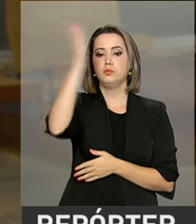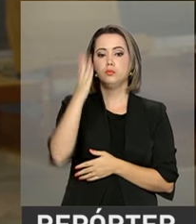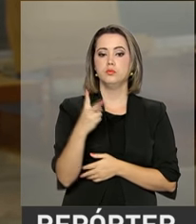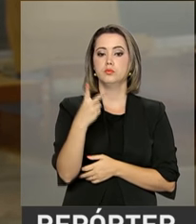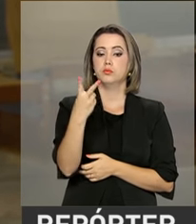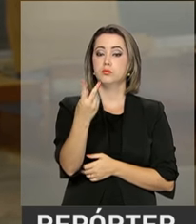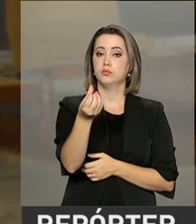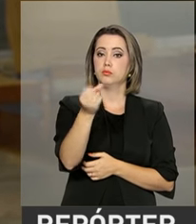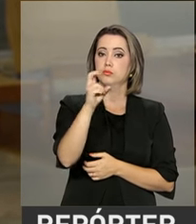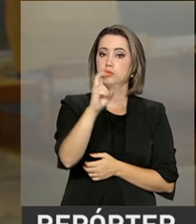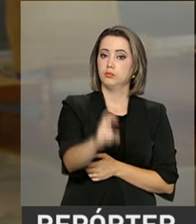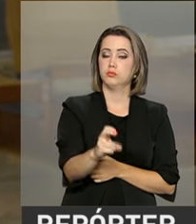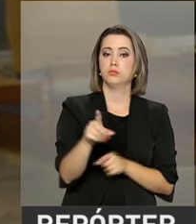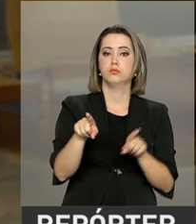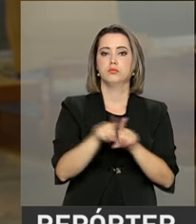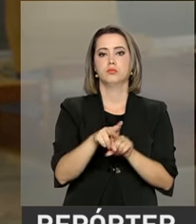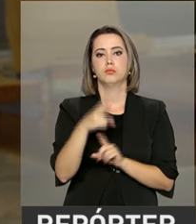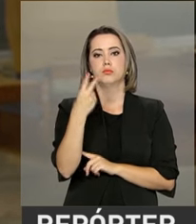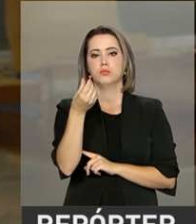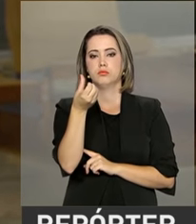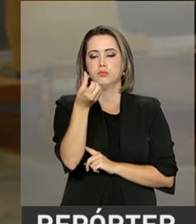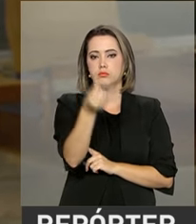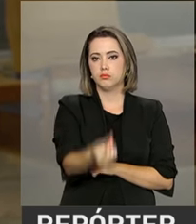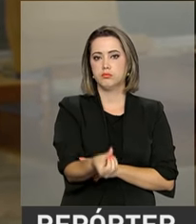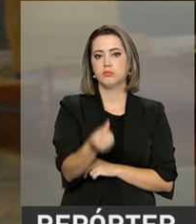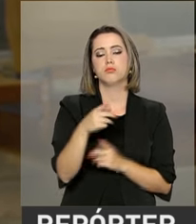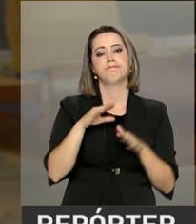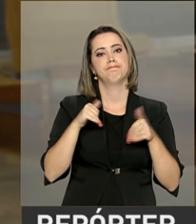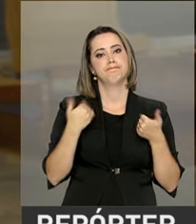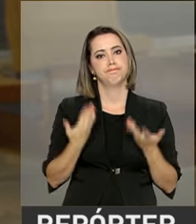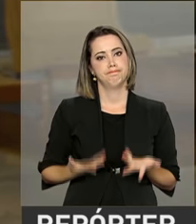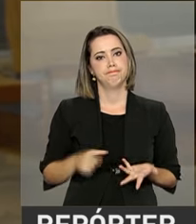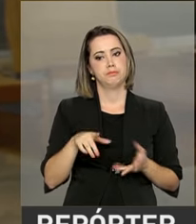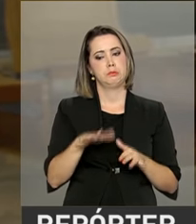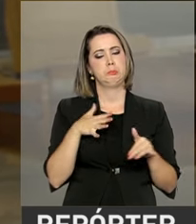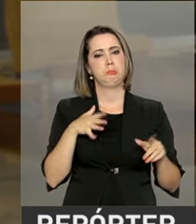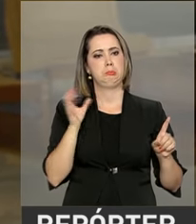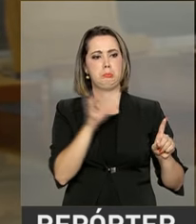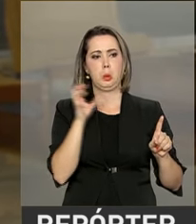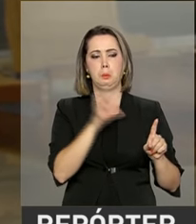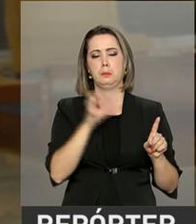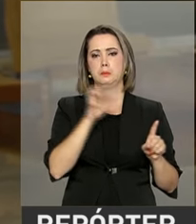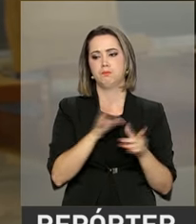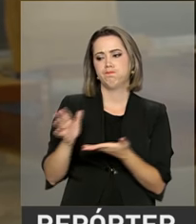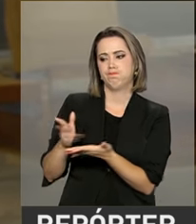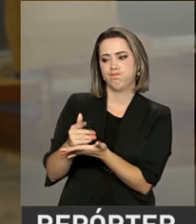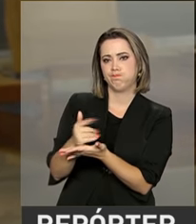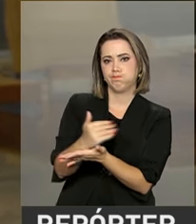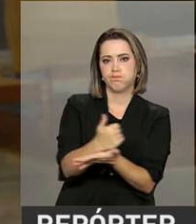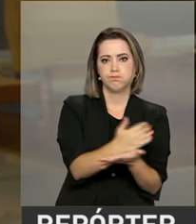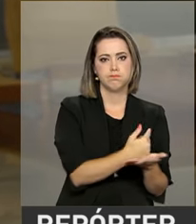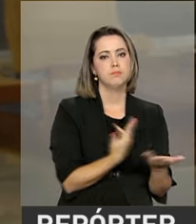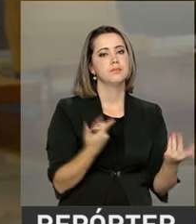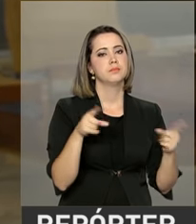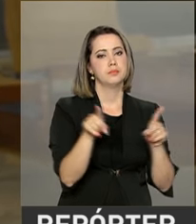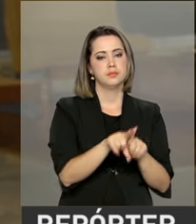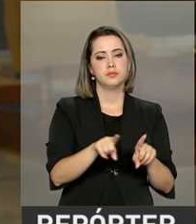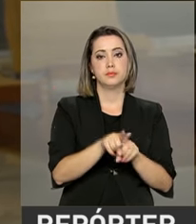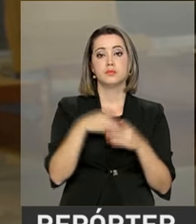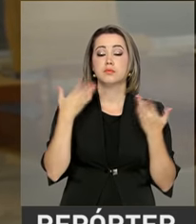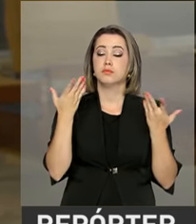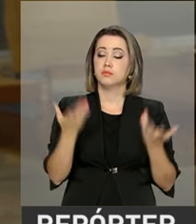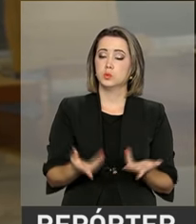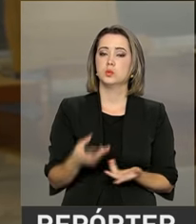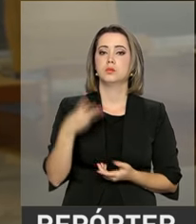em 2015 e 2016. Isso impactou a arrecadação nesses dois anos e também